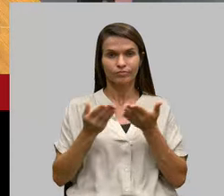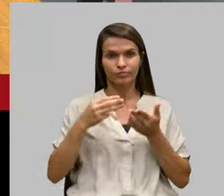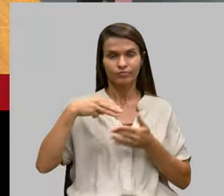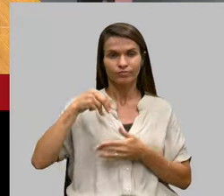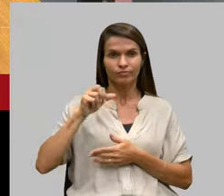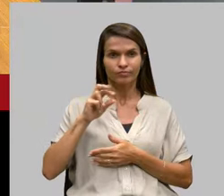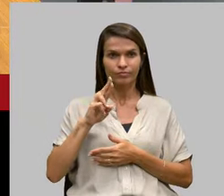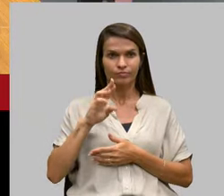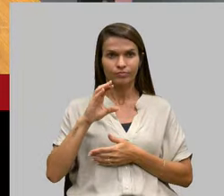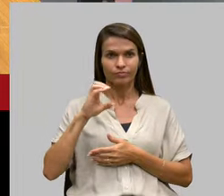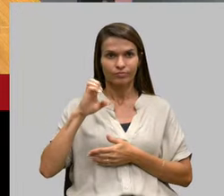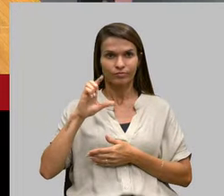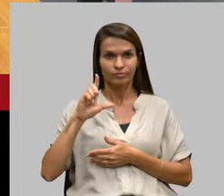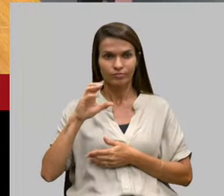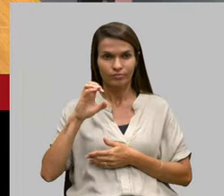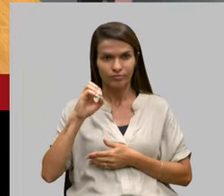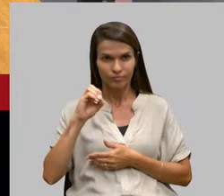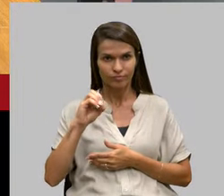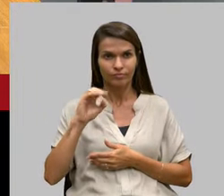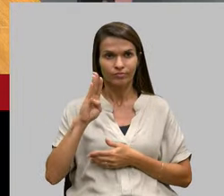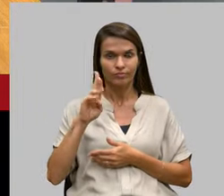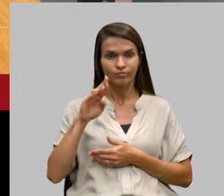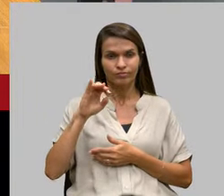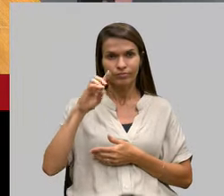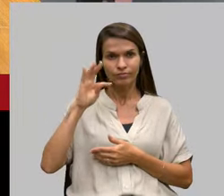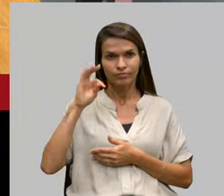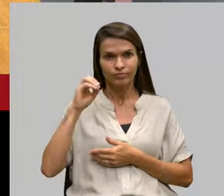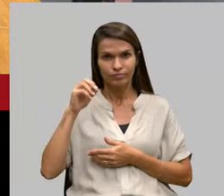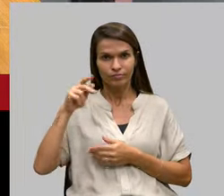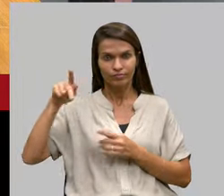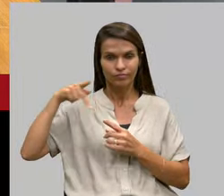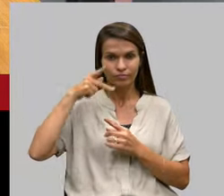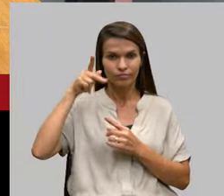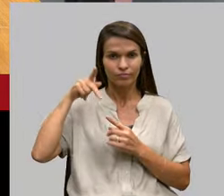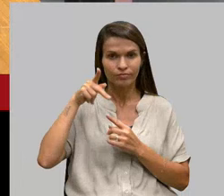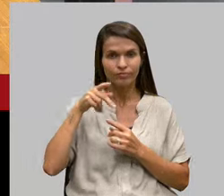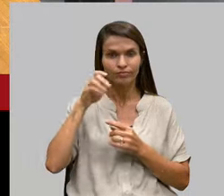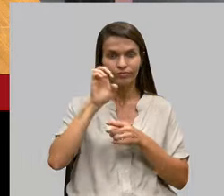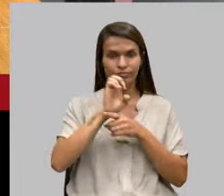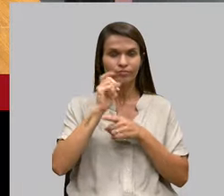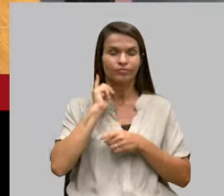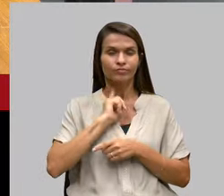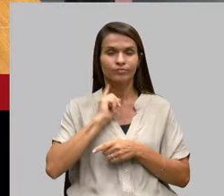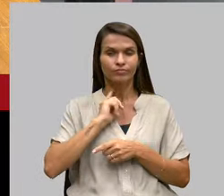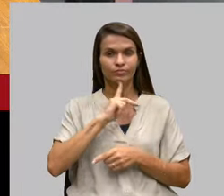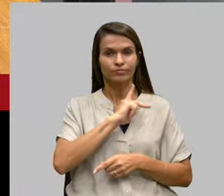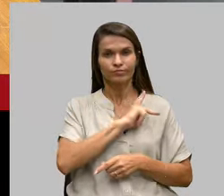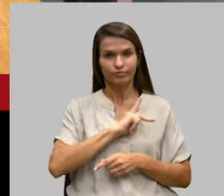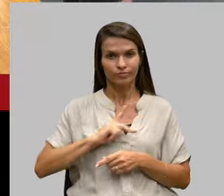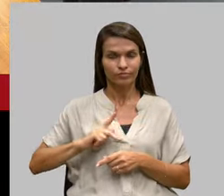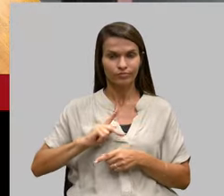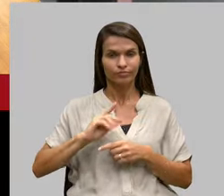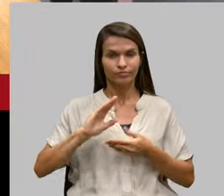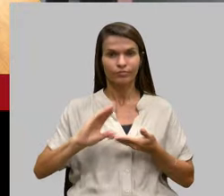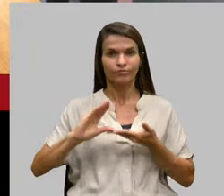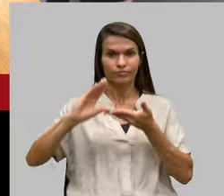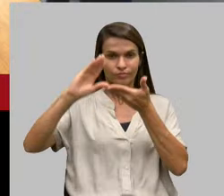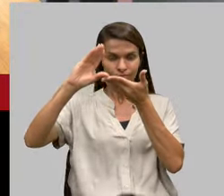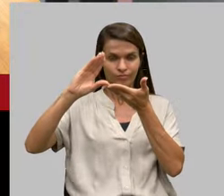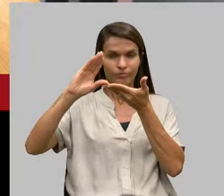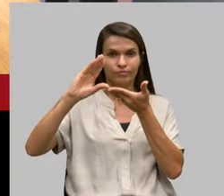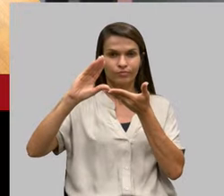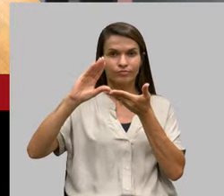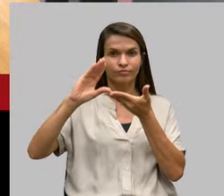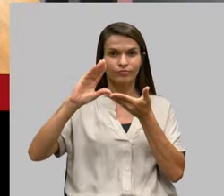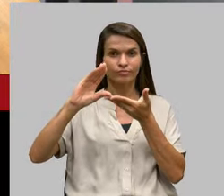Barroso Lima Brito de Campos procurador do Estado de Minas Gerais e presidente do conselho deliberativo da